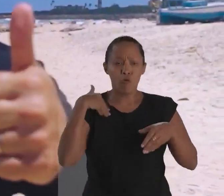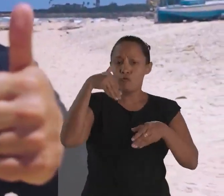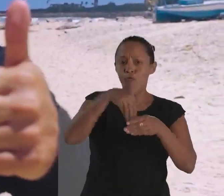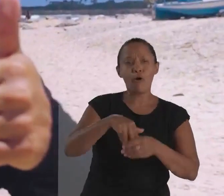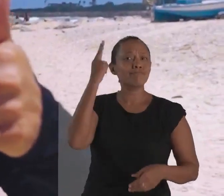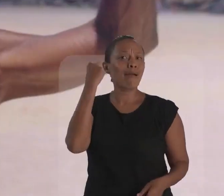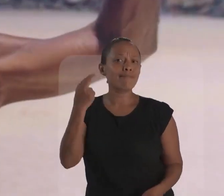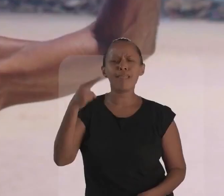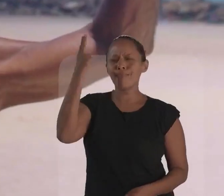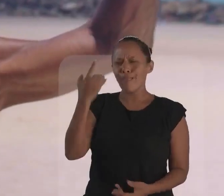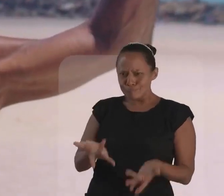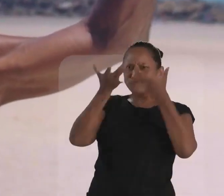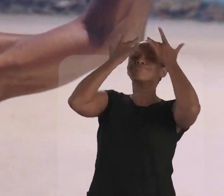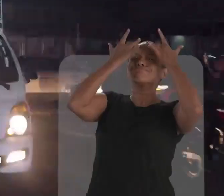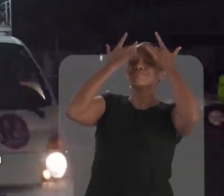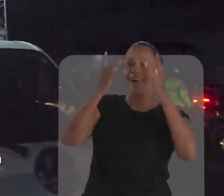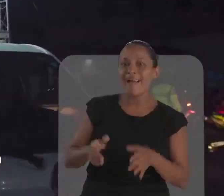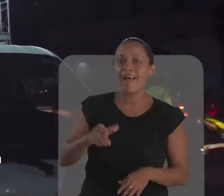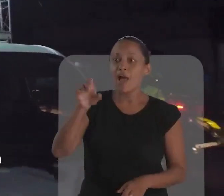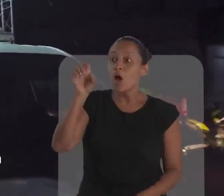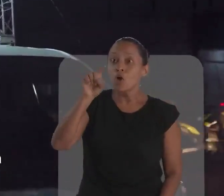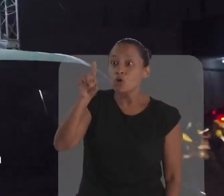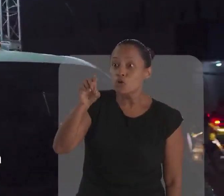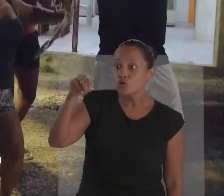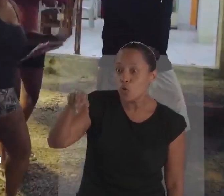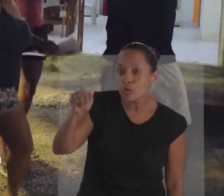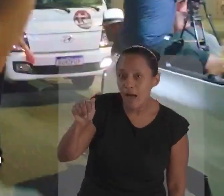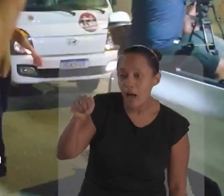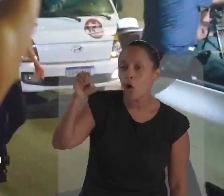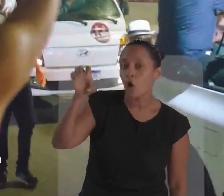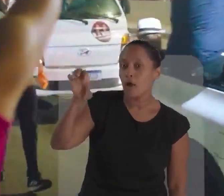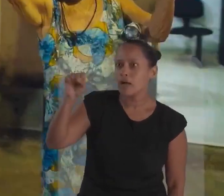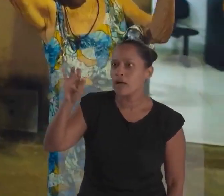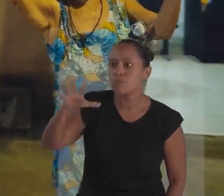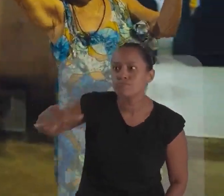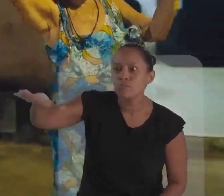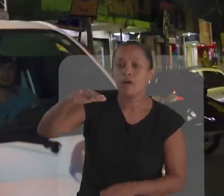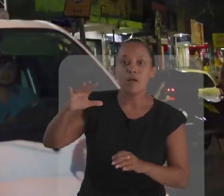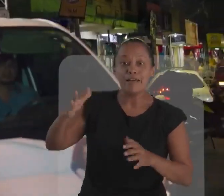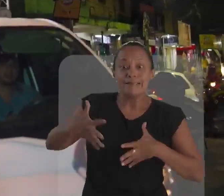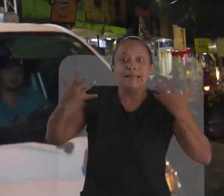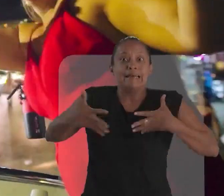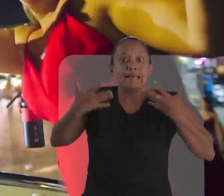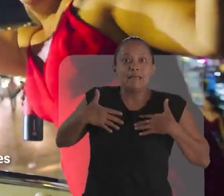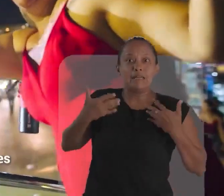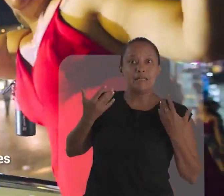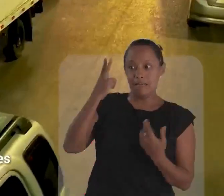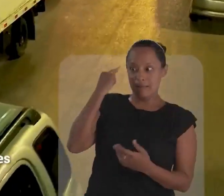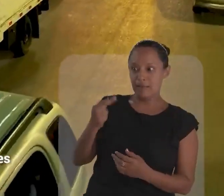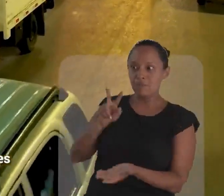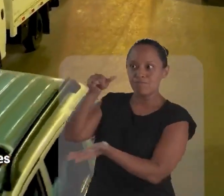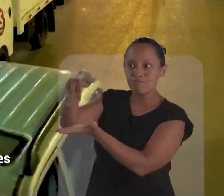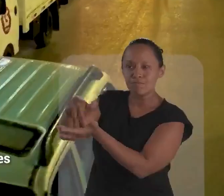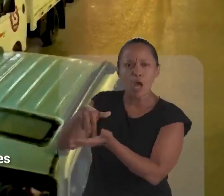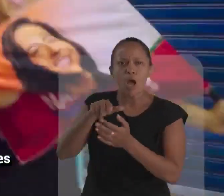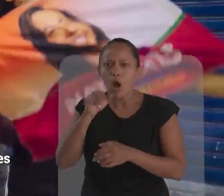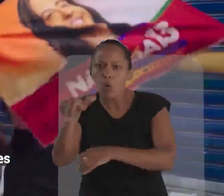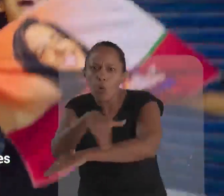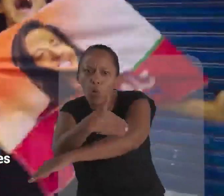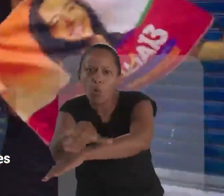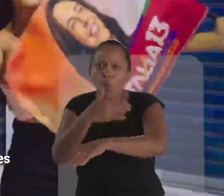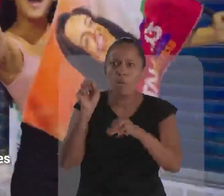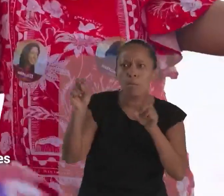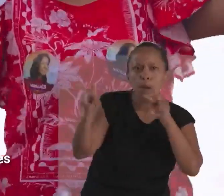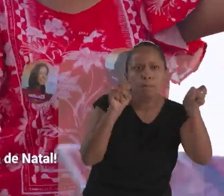Eu voto Natália. Natália na cabeça. A Zona Oeste recebeu com festa a prefeita de Lula. Pelas ruas, a alegria